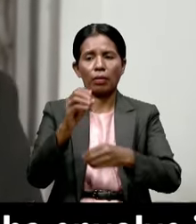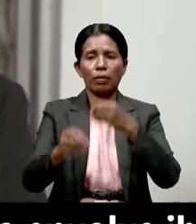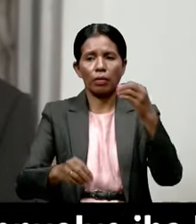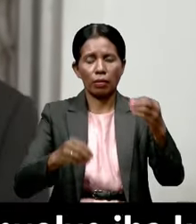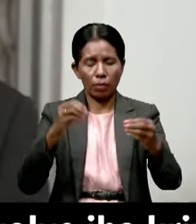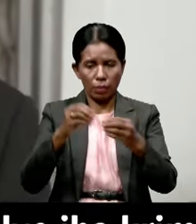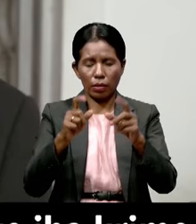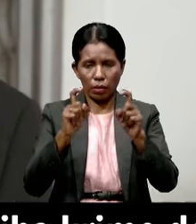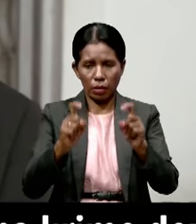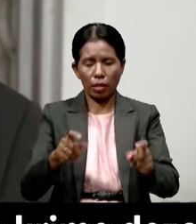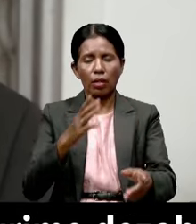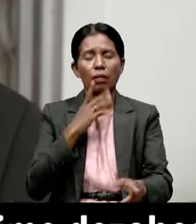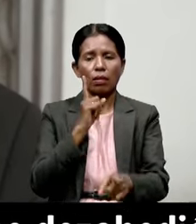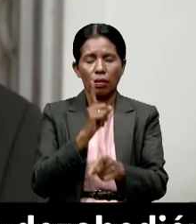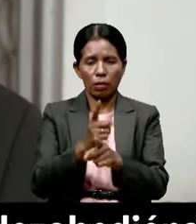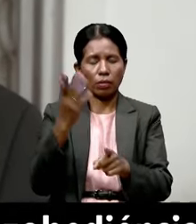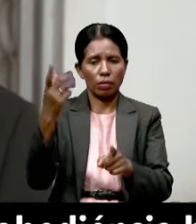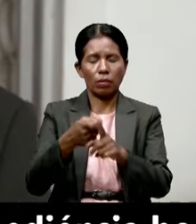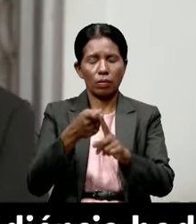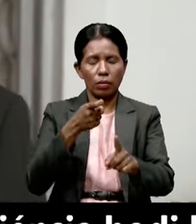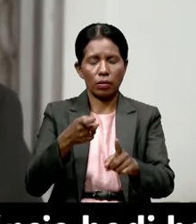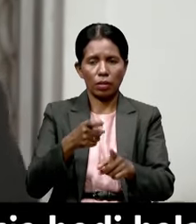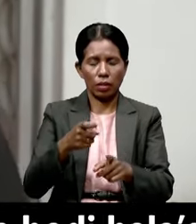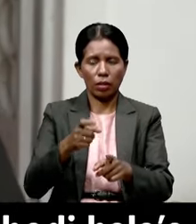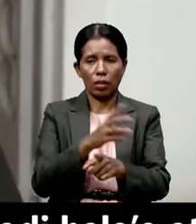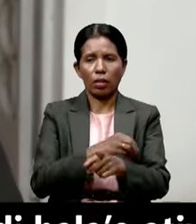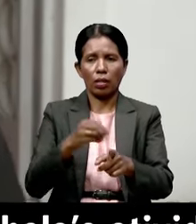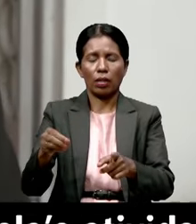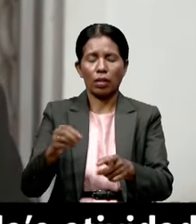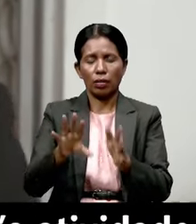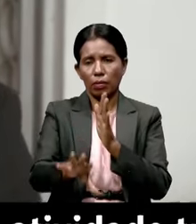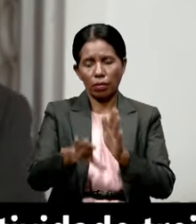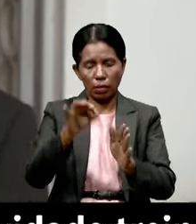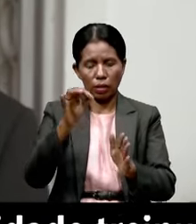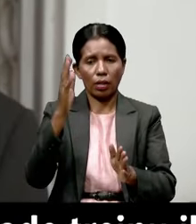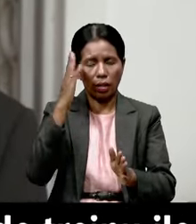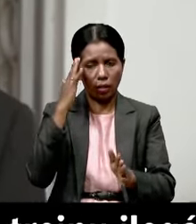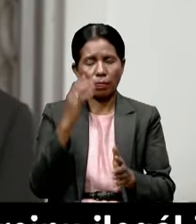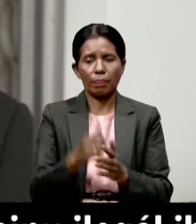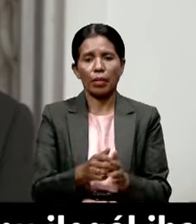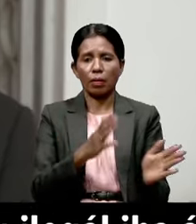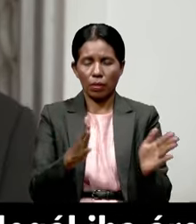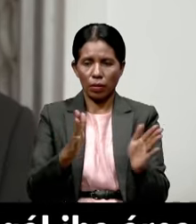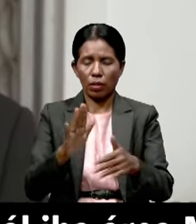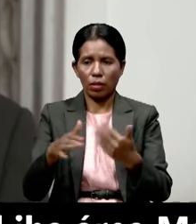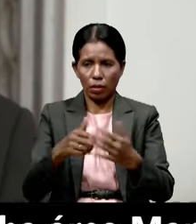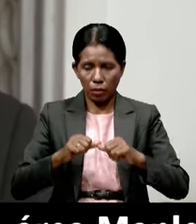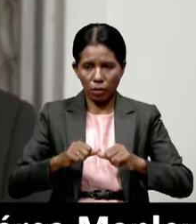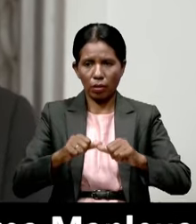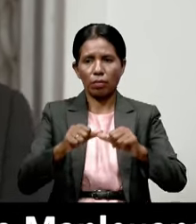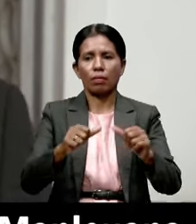venda tem que efetuar e renovar a escritura pública para ter um reconhecimento. E o processo será válido lá ao Rela,